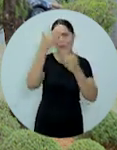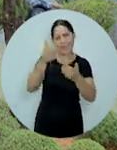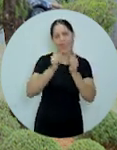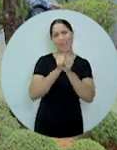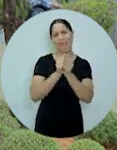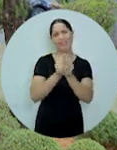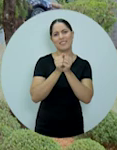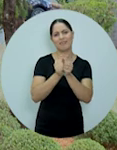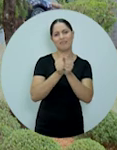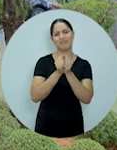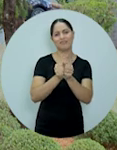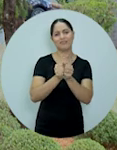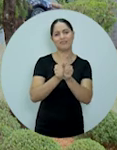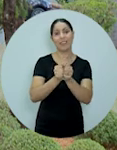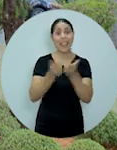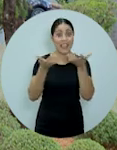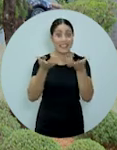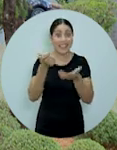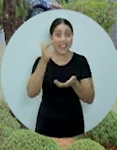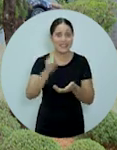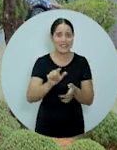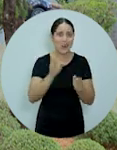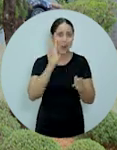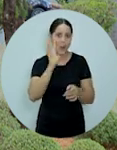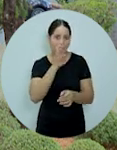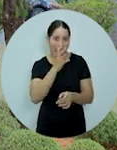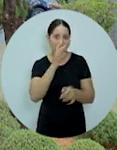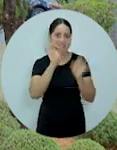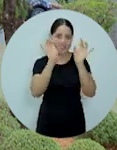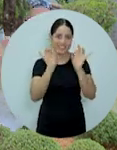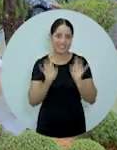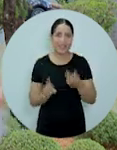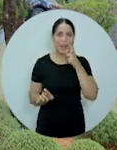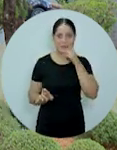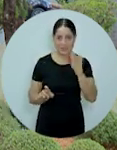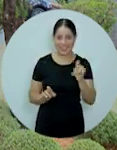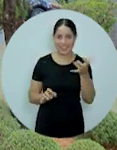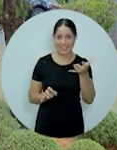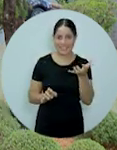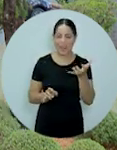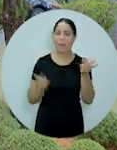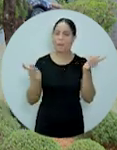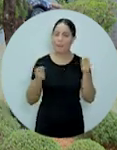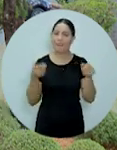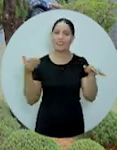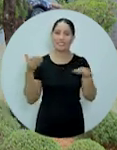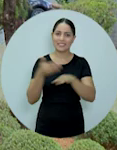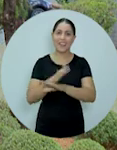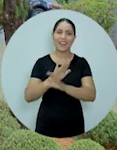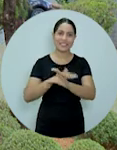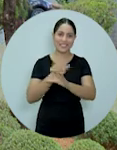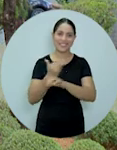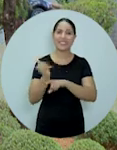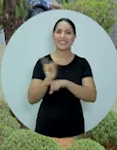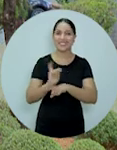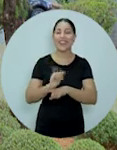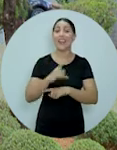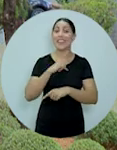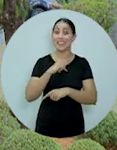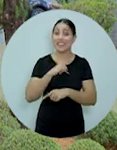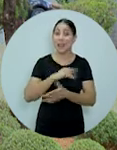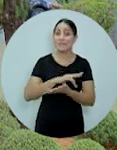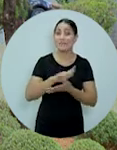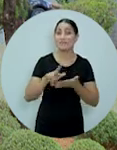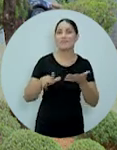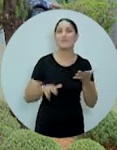aqui. Obrigada por sua companhia. Quer rever este programa especial para os papais? É só ir na nossa página no YouTube. Lá